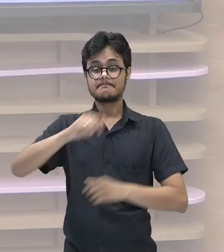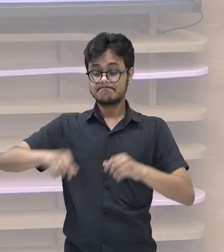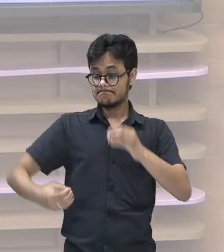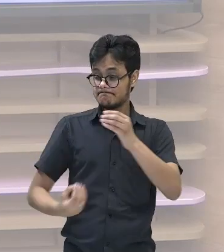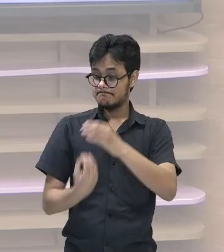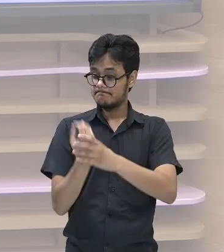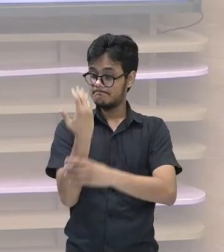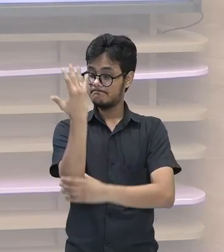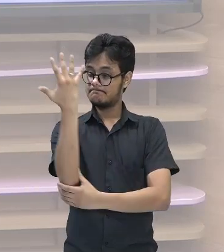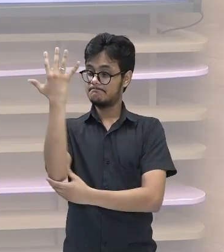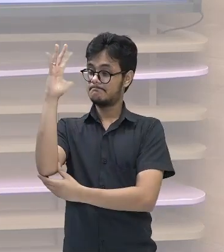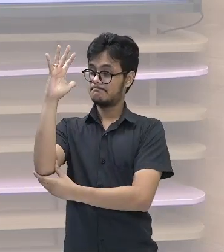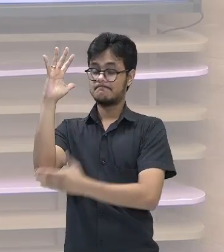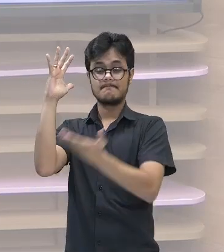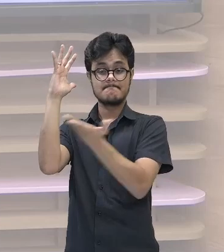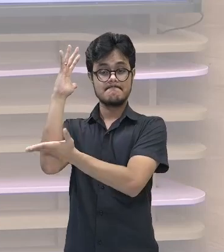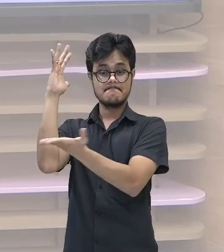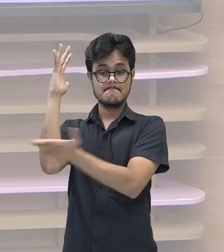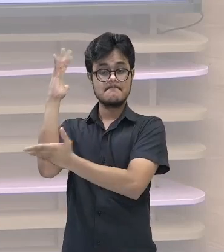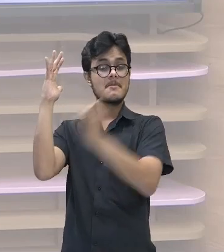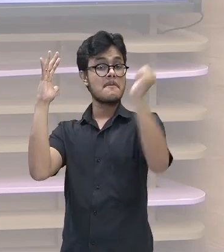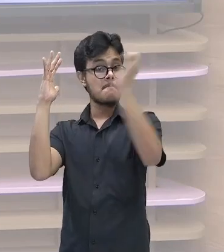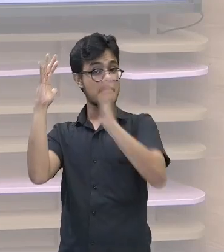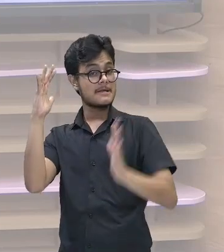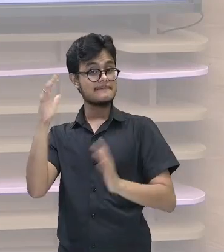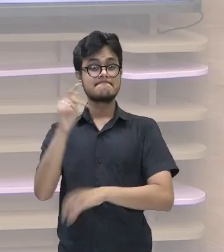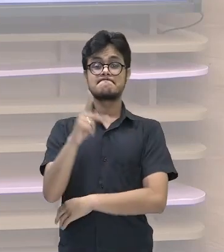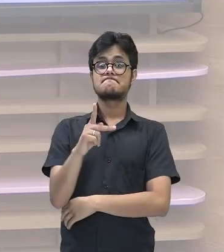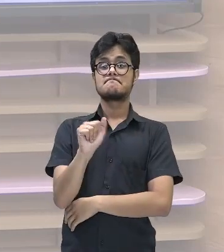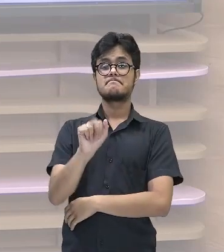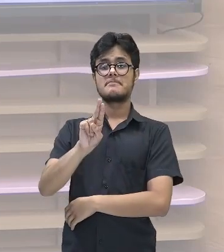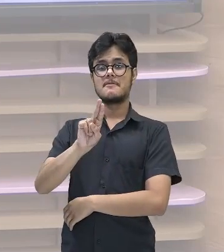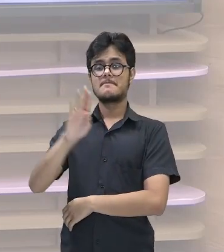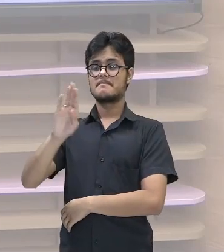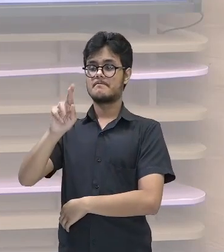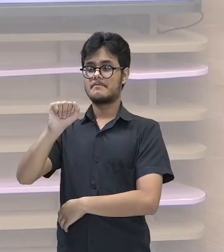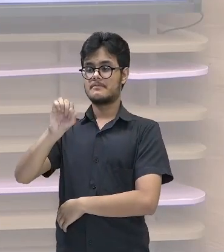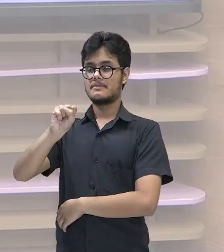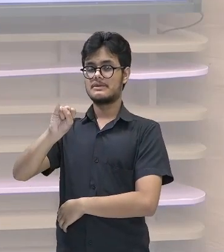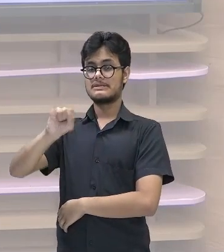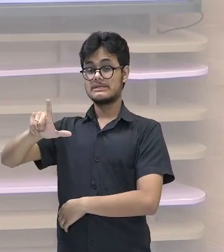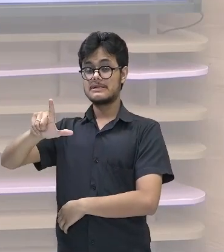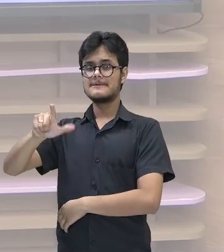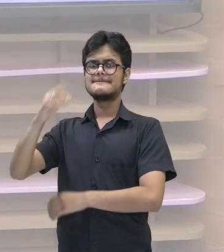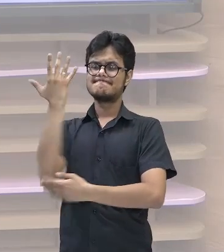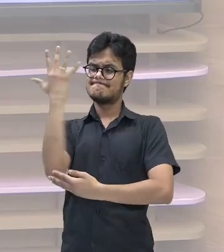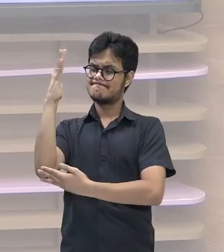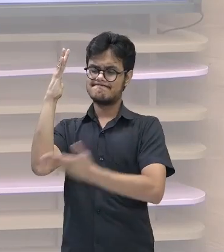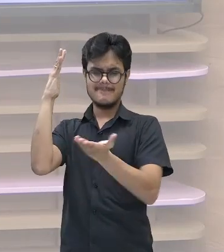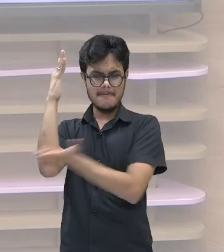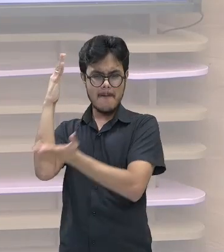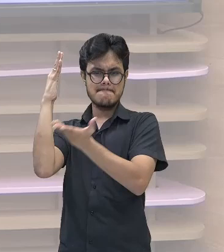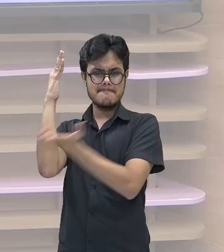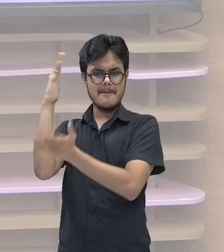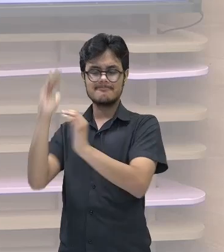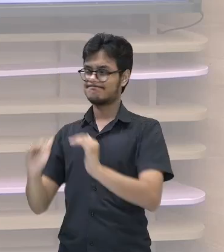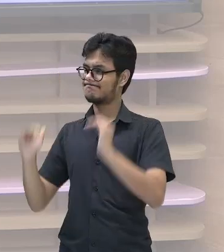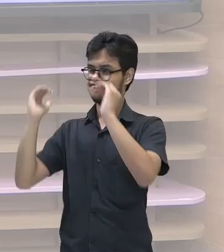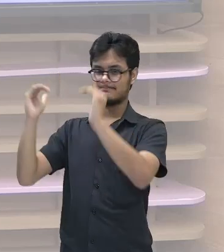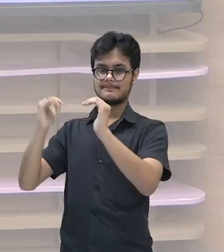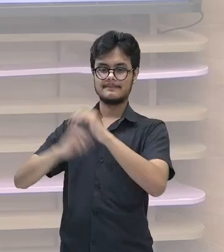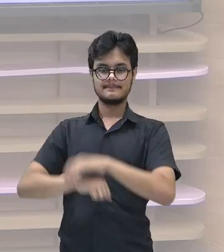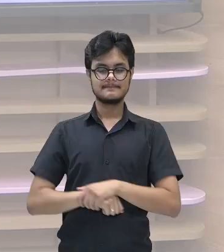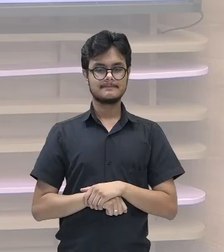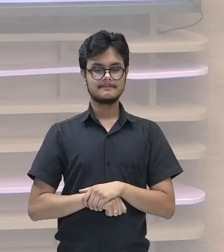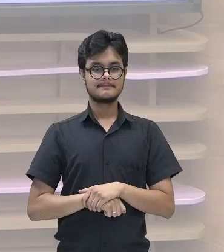pau-brasil, né? E essa vegetação, ela foi a vegetação que foi mais explorada no território brasileiro. E aí a gente fala também sobre